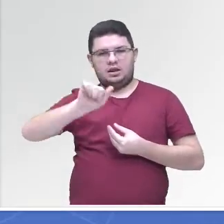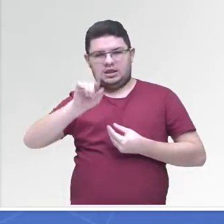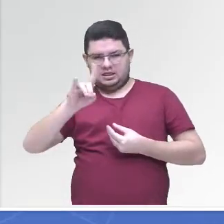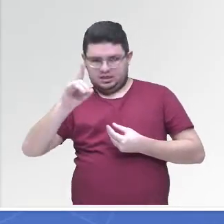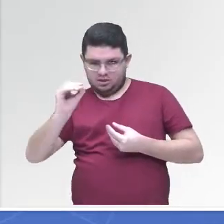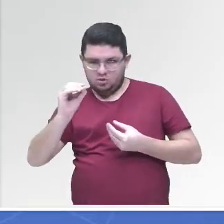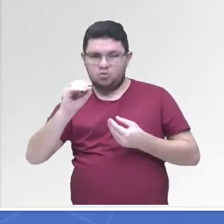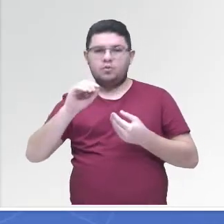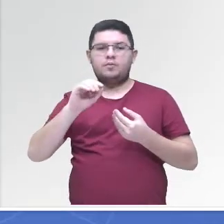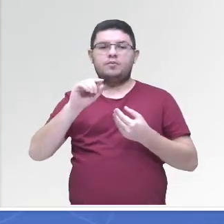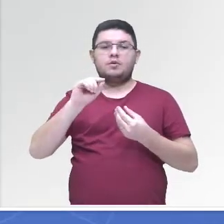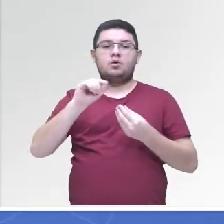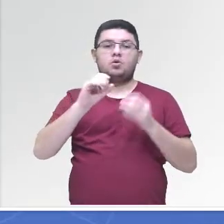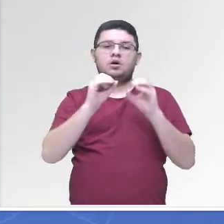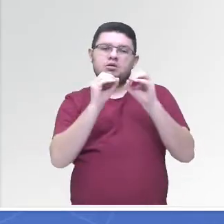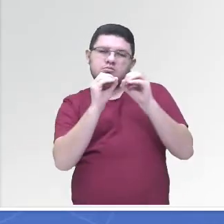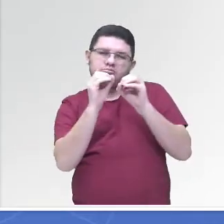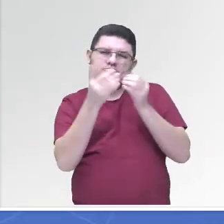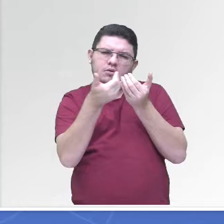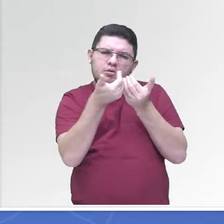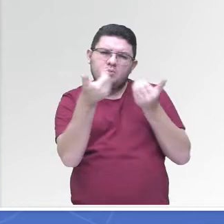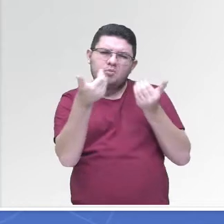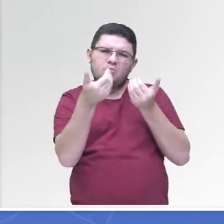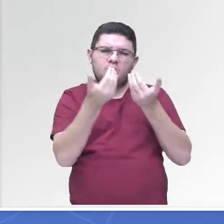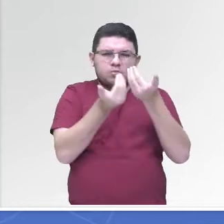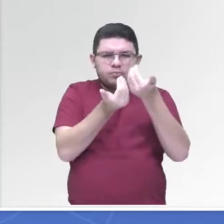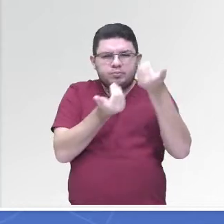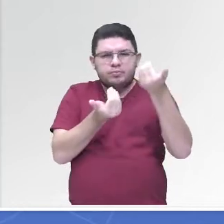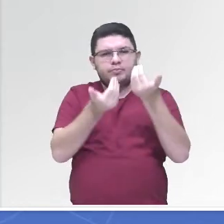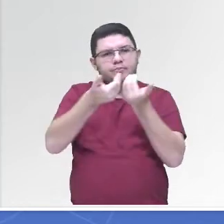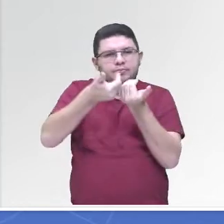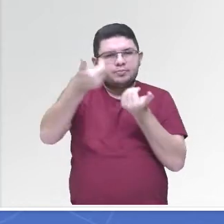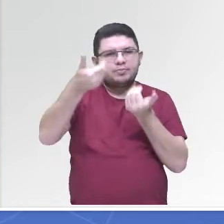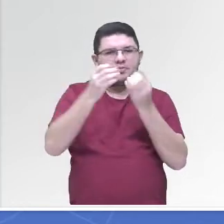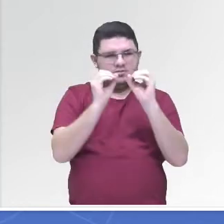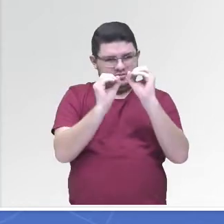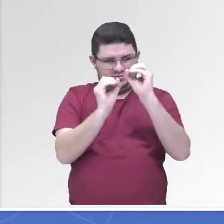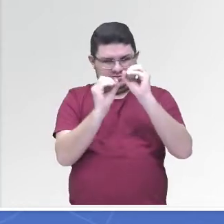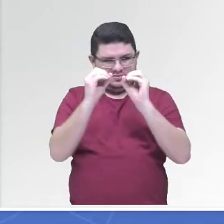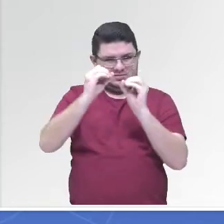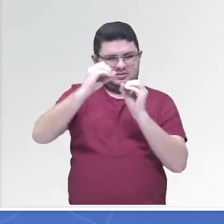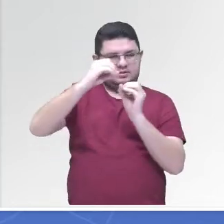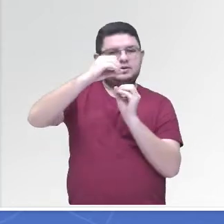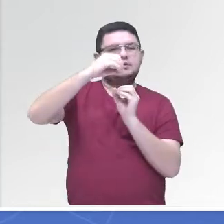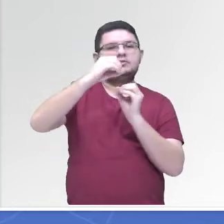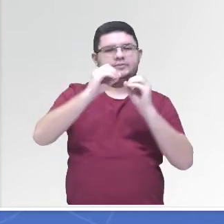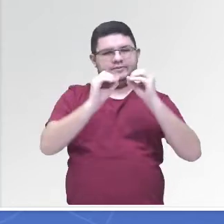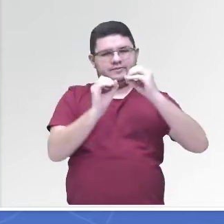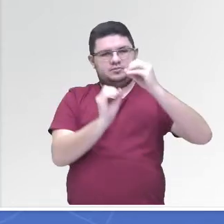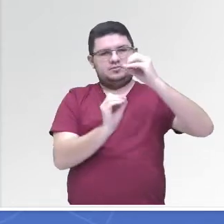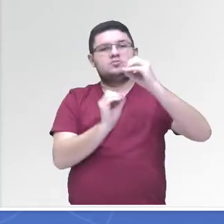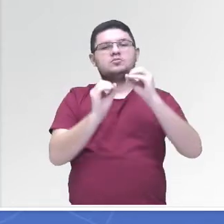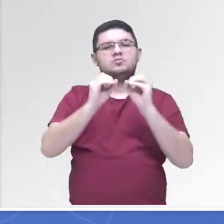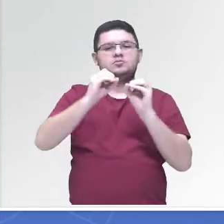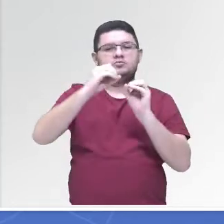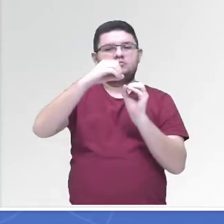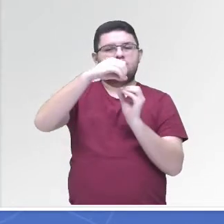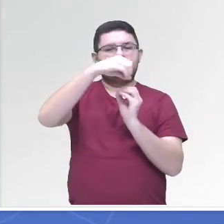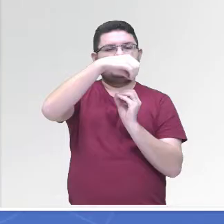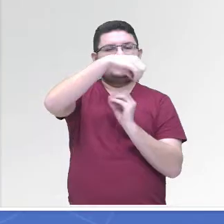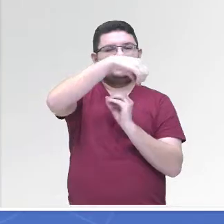para a gente observar as imagens, né? No estado líquido, percebam que a gente já tem um afastamento um pouquinho maior